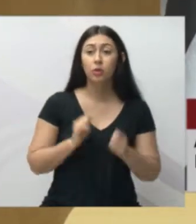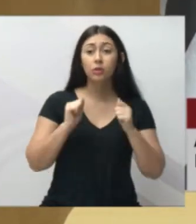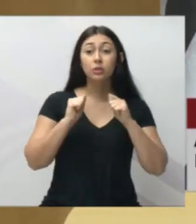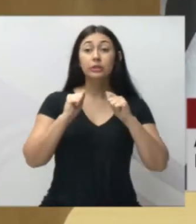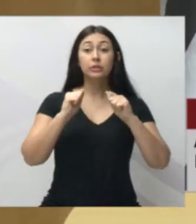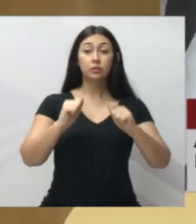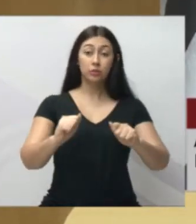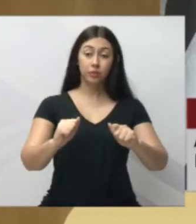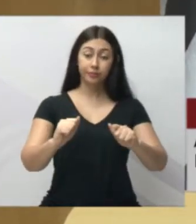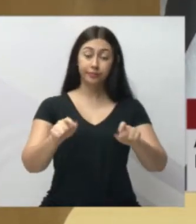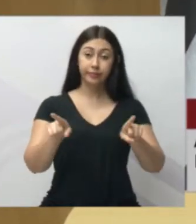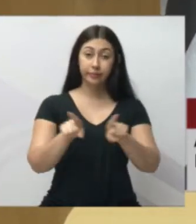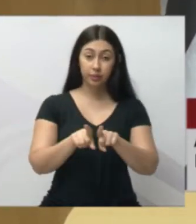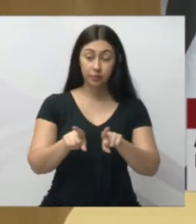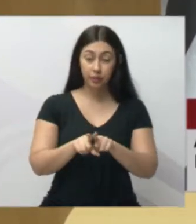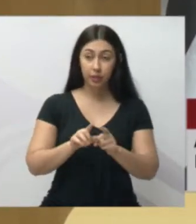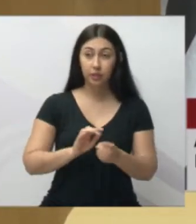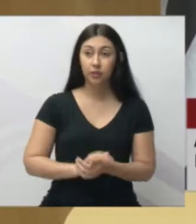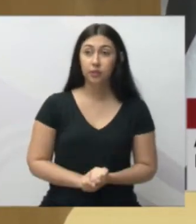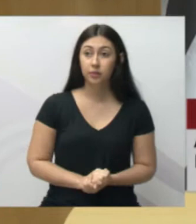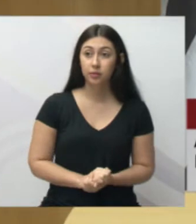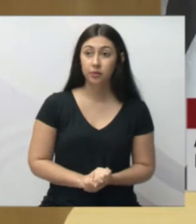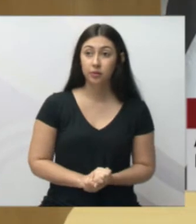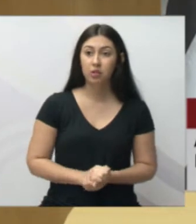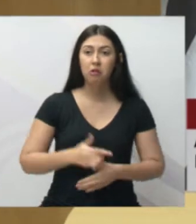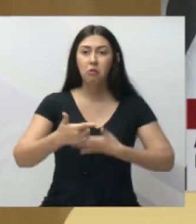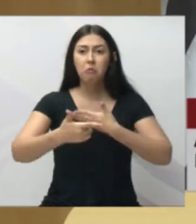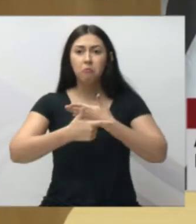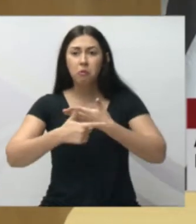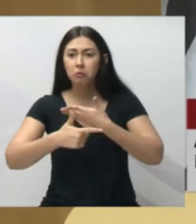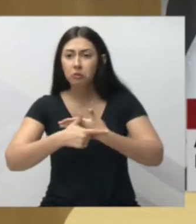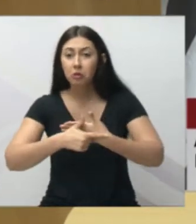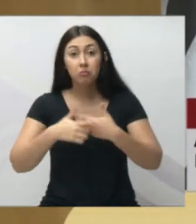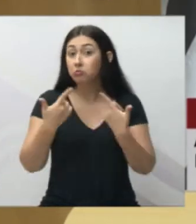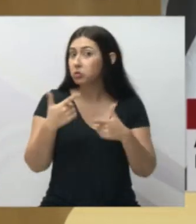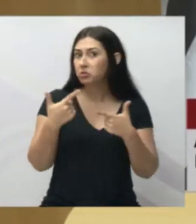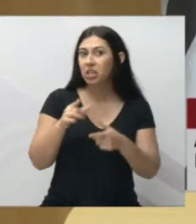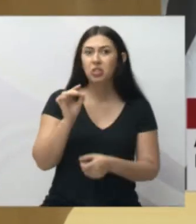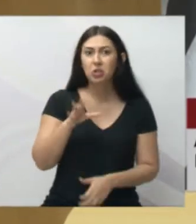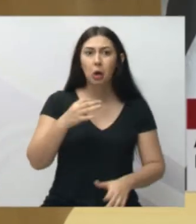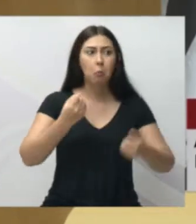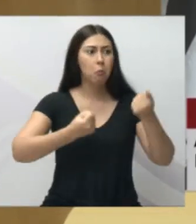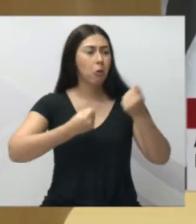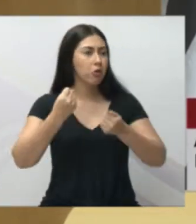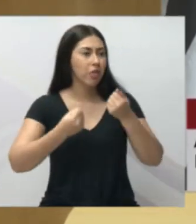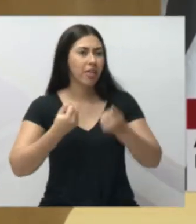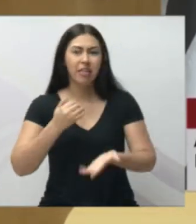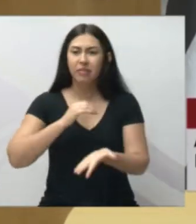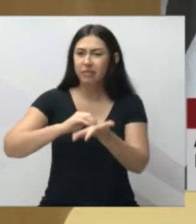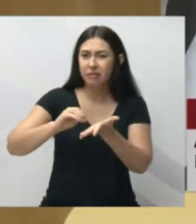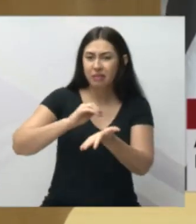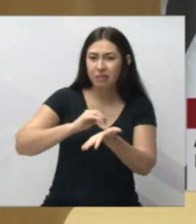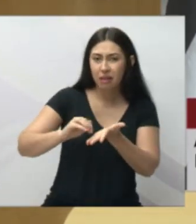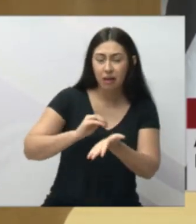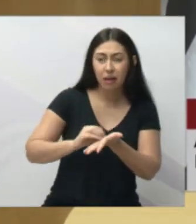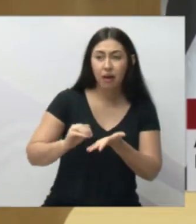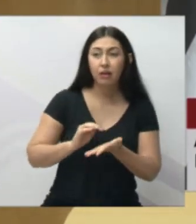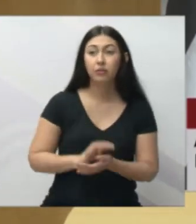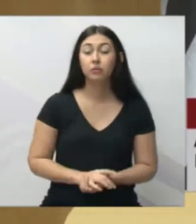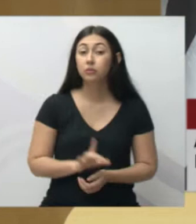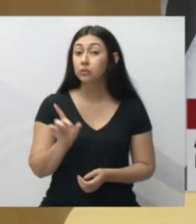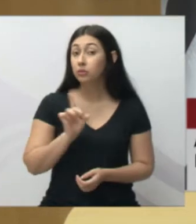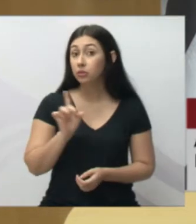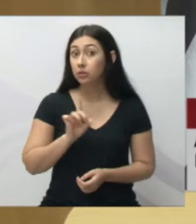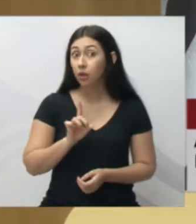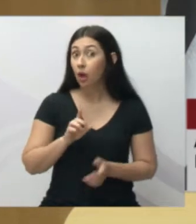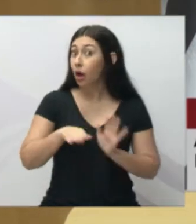assessor, ele não tem função definida, ele não é só motorista, ele não é só secretário, ele é